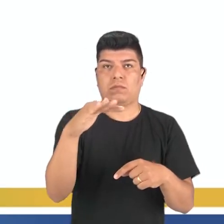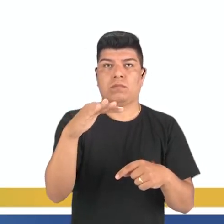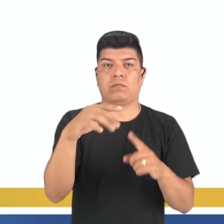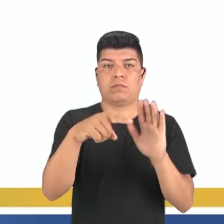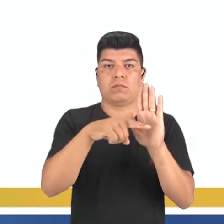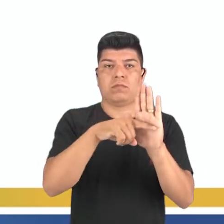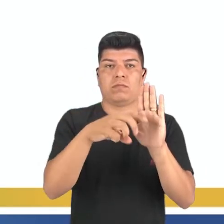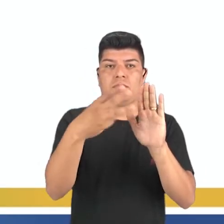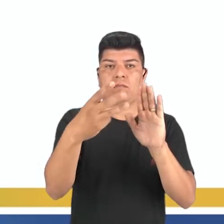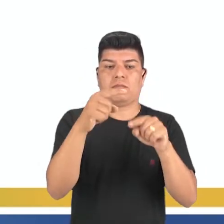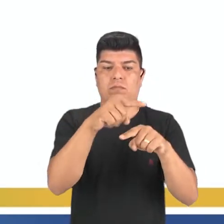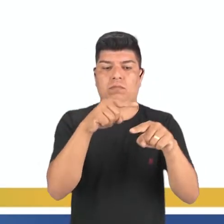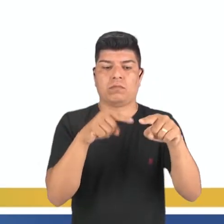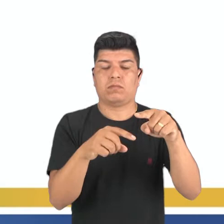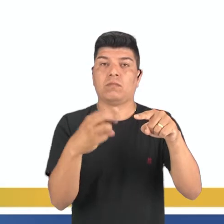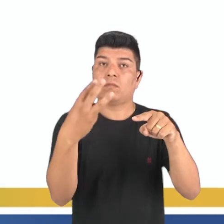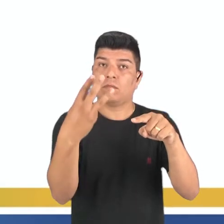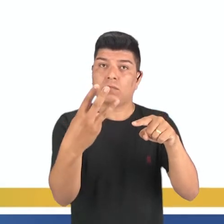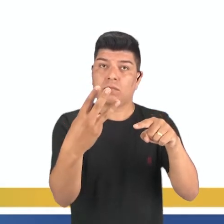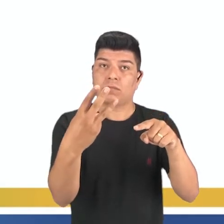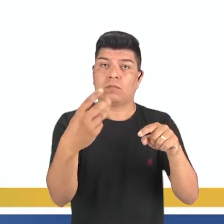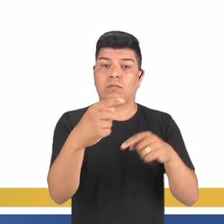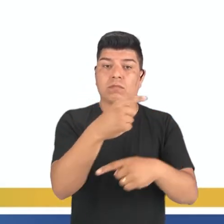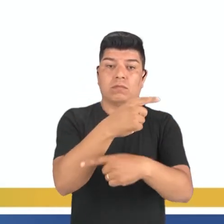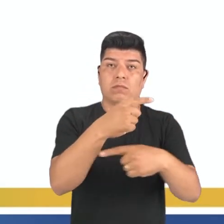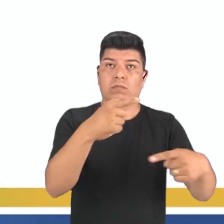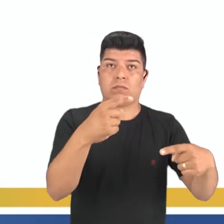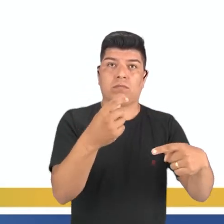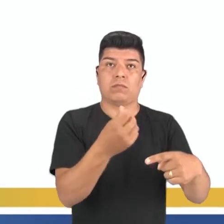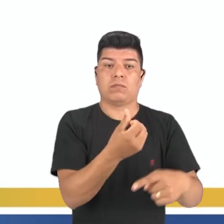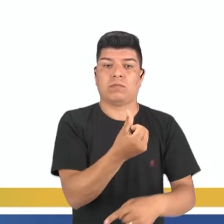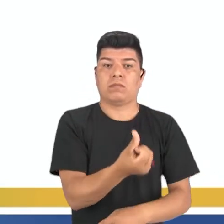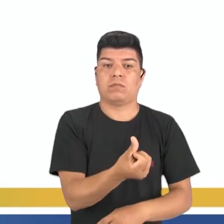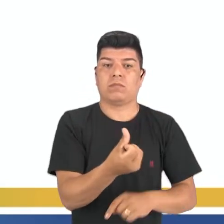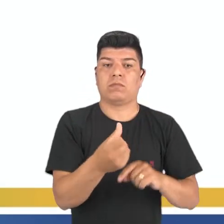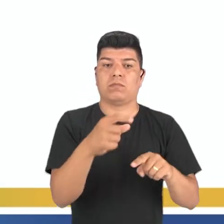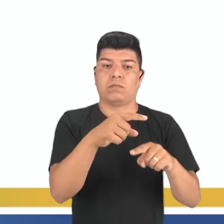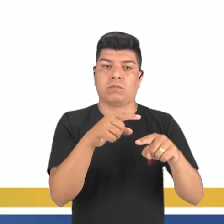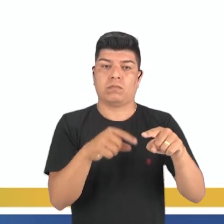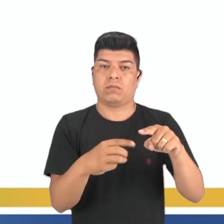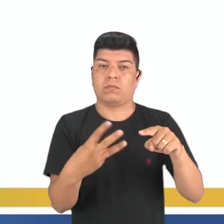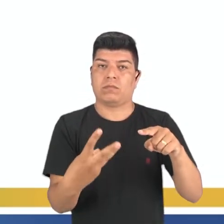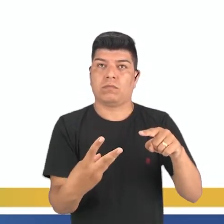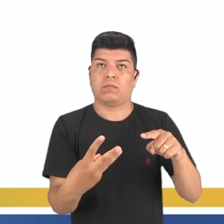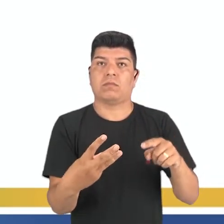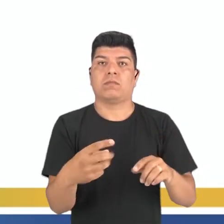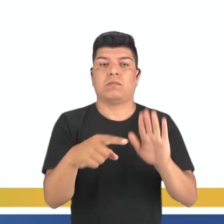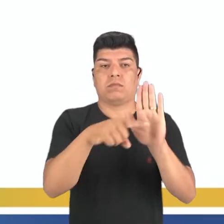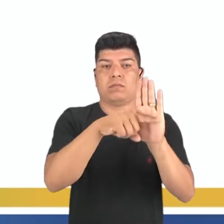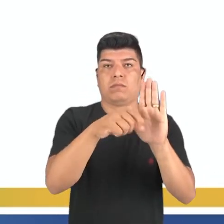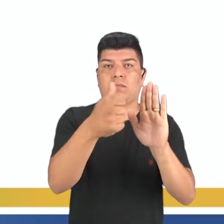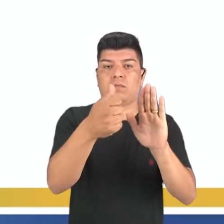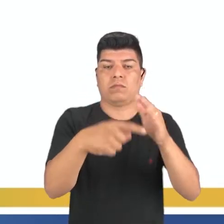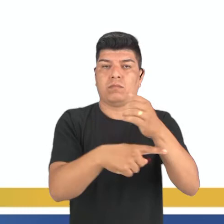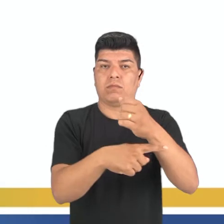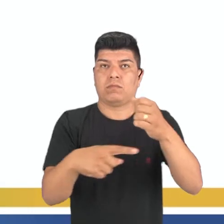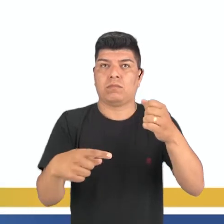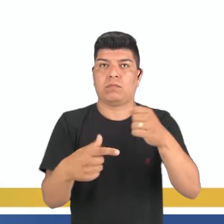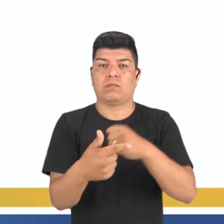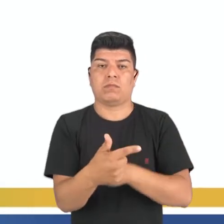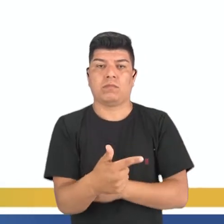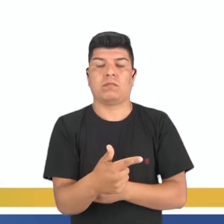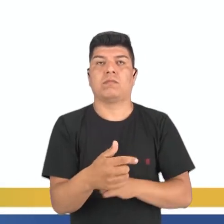menos 3 dividido para 3 sobre 6 dividido para 3, que dá menos 1 sobre 2. Então aqui a